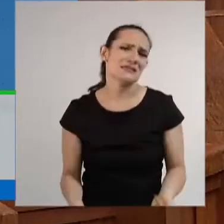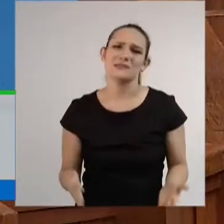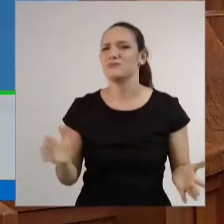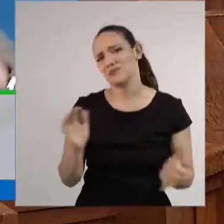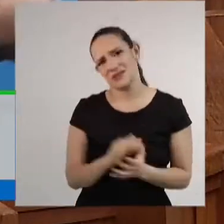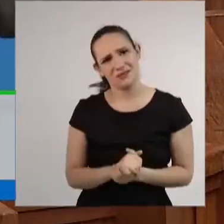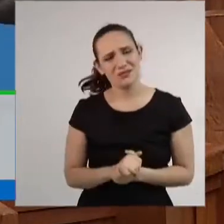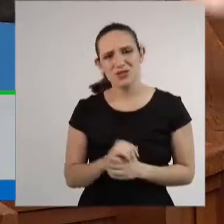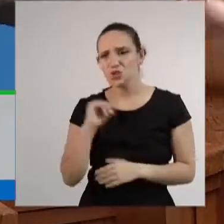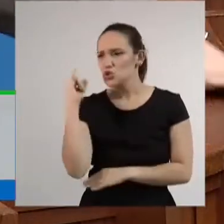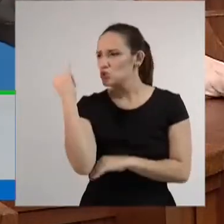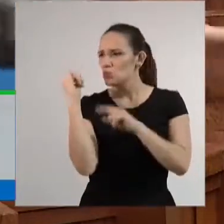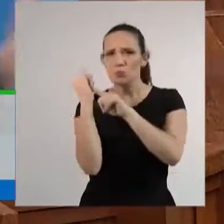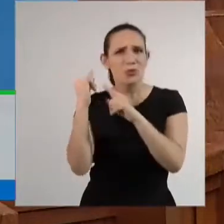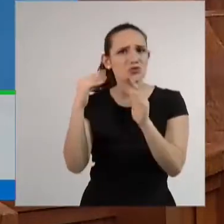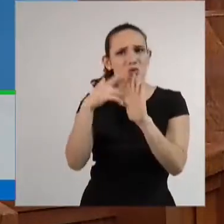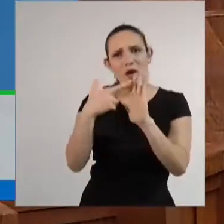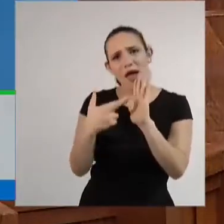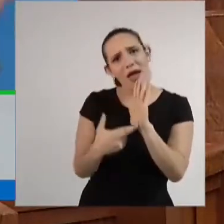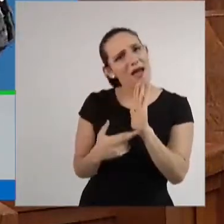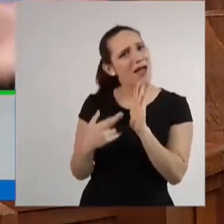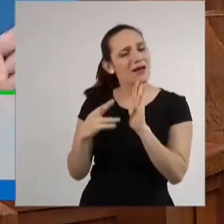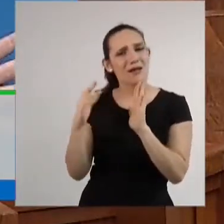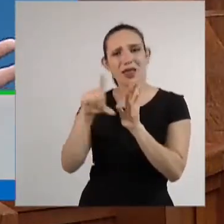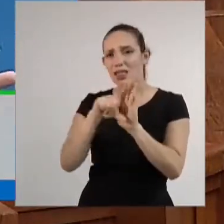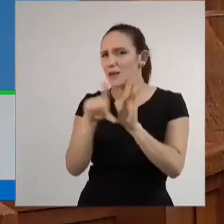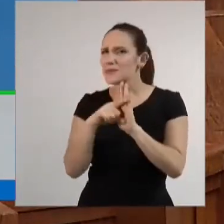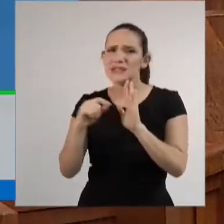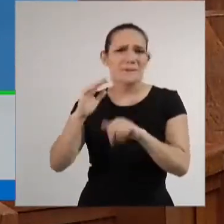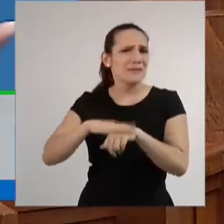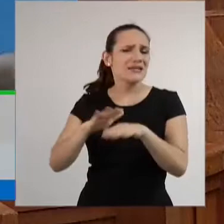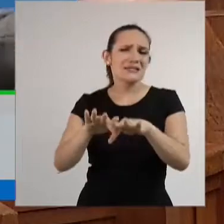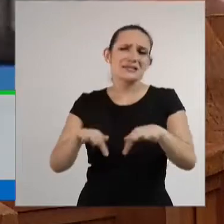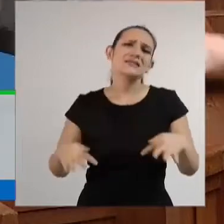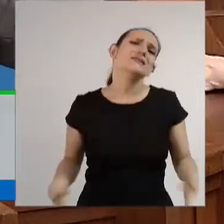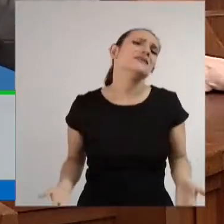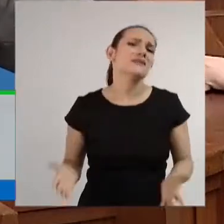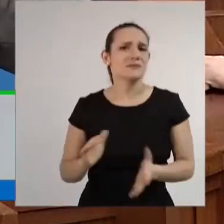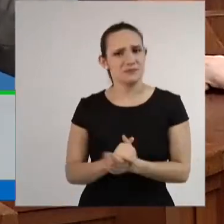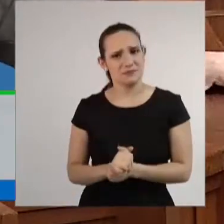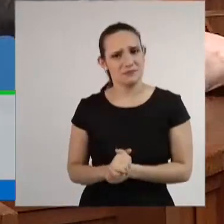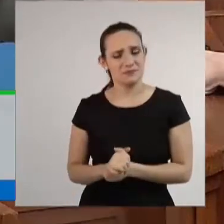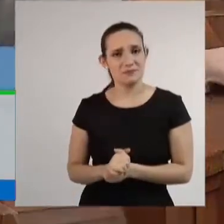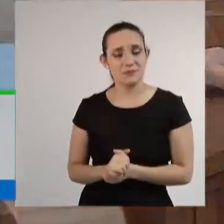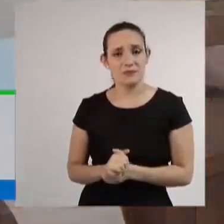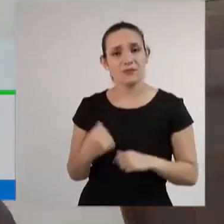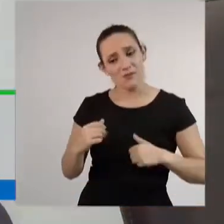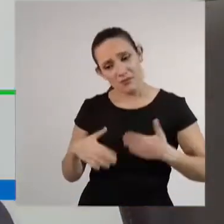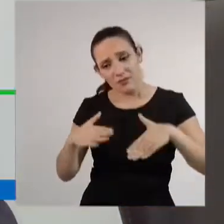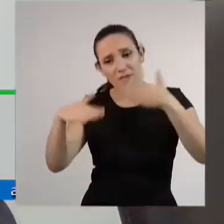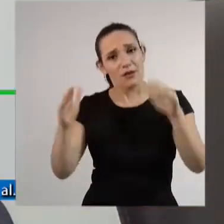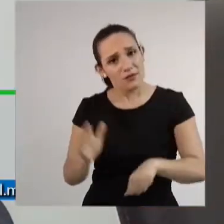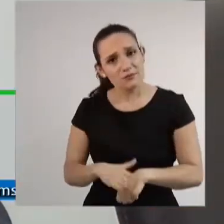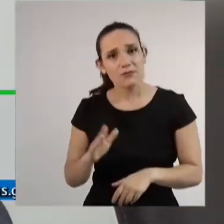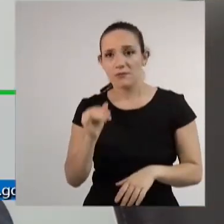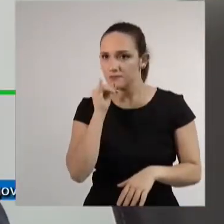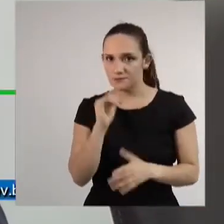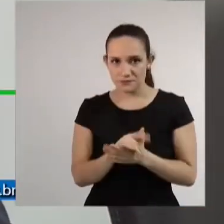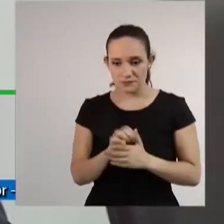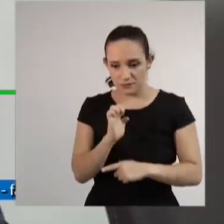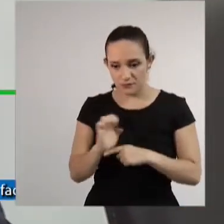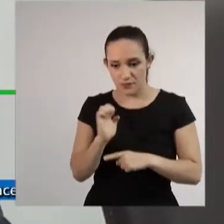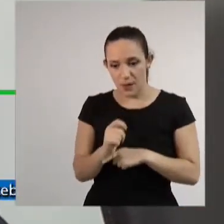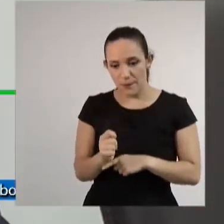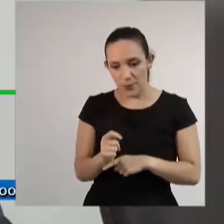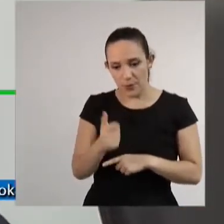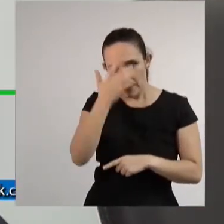país e o desenvolvimento, que nós temos que discutir simplificação tributária e desenvolvimento. Os estados com menos população, Mato Grosso